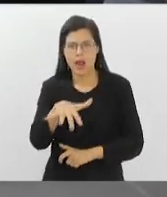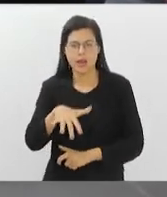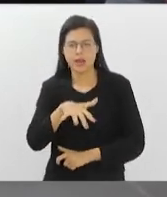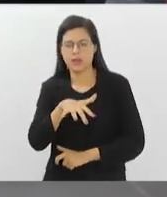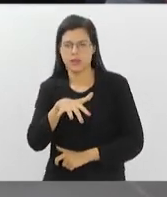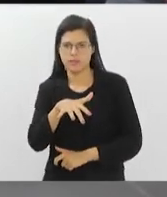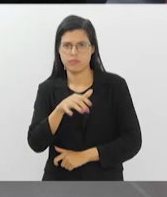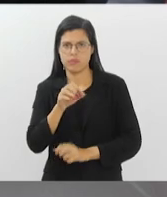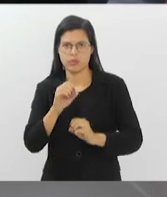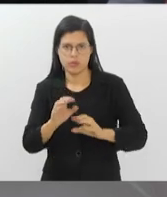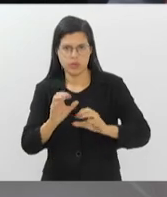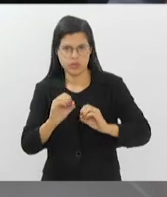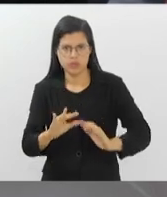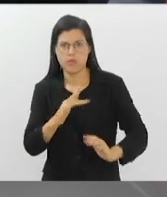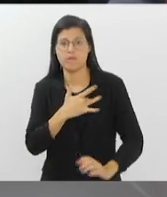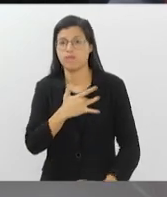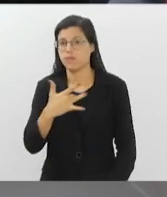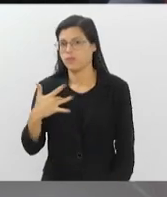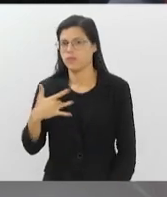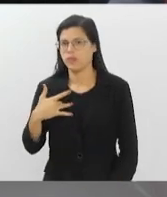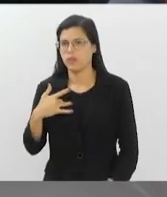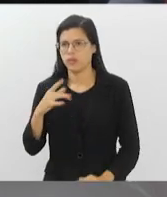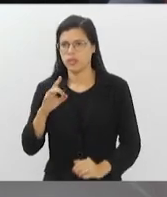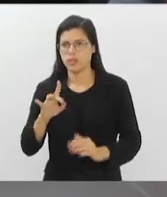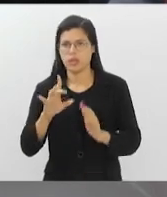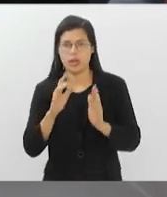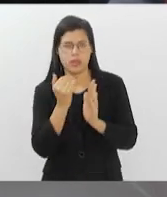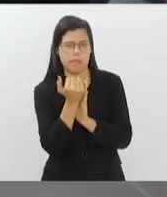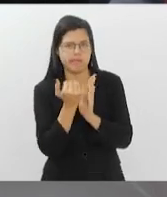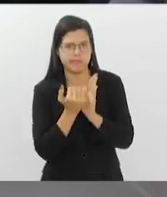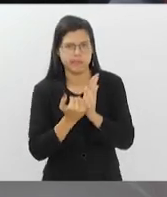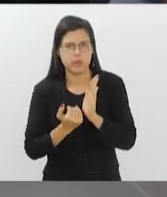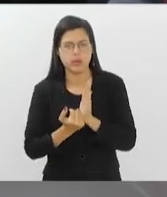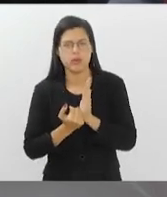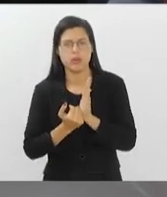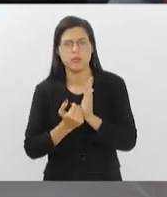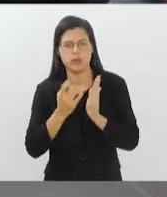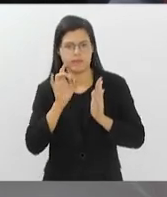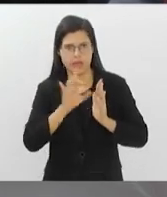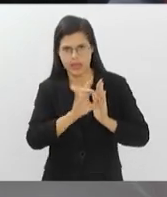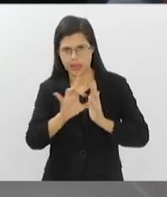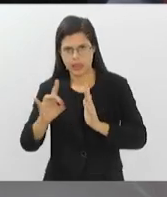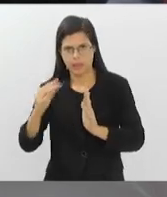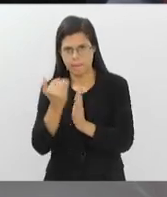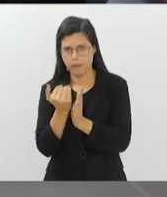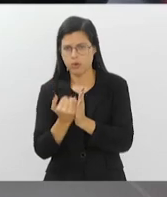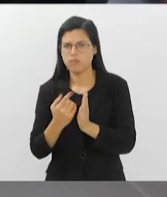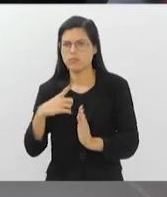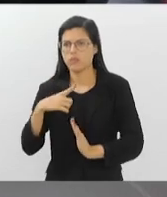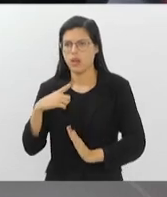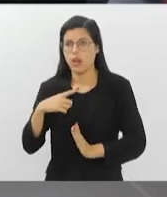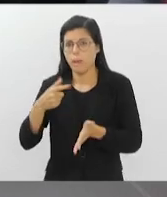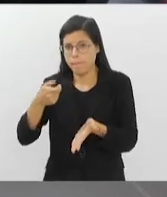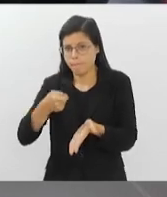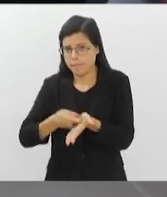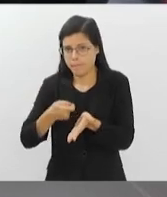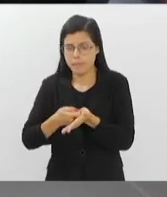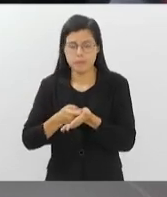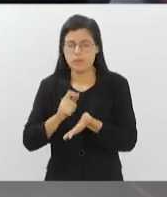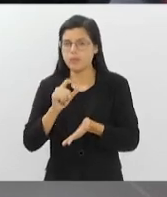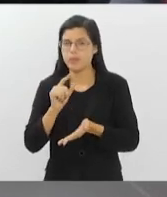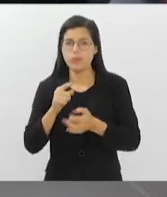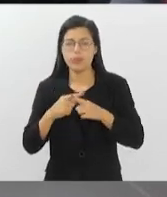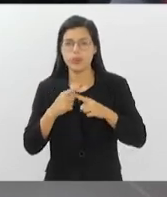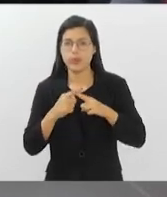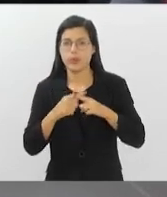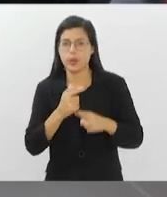da saúde, né? Cada programa devidamente identificado. E impositiva no sentido de que o governo